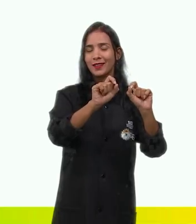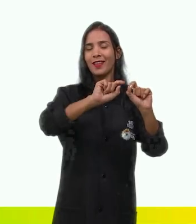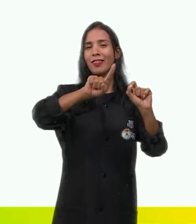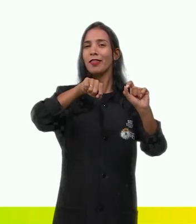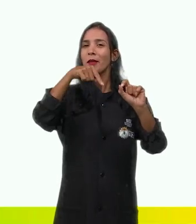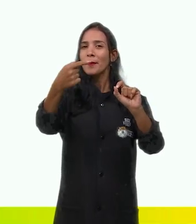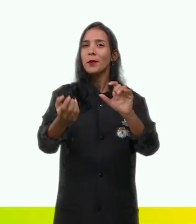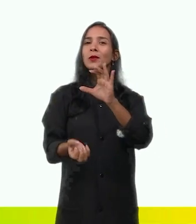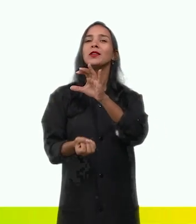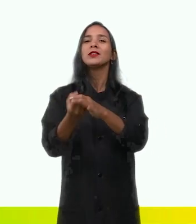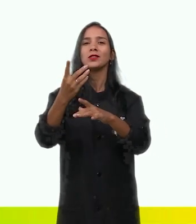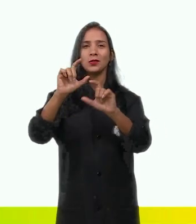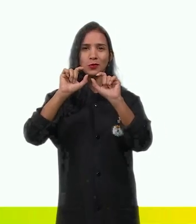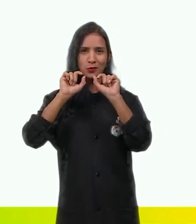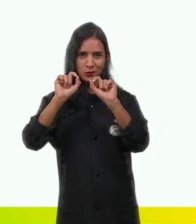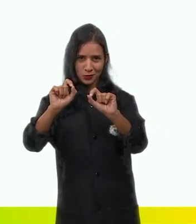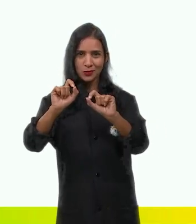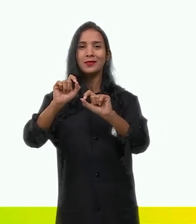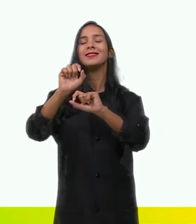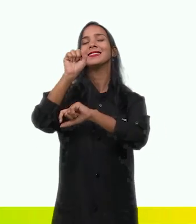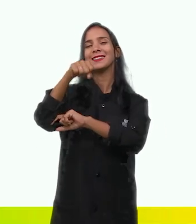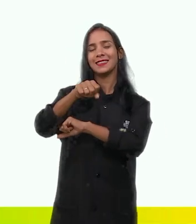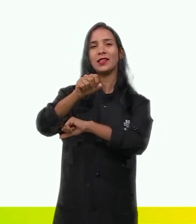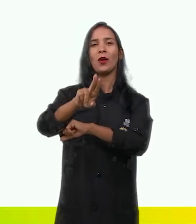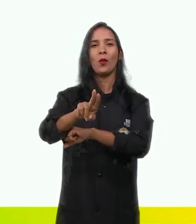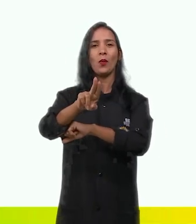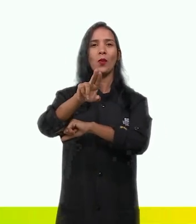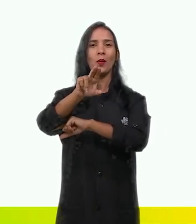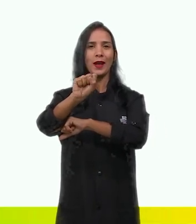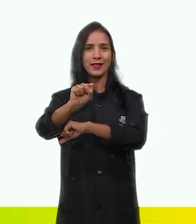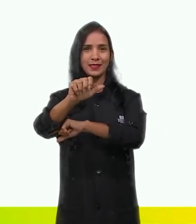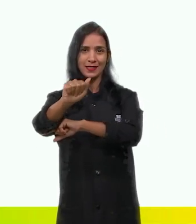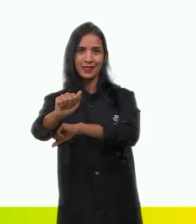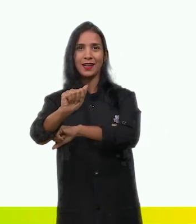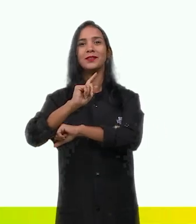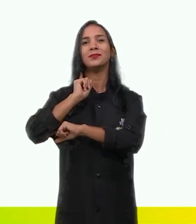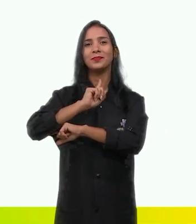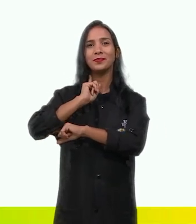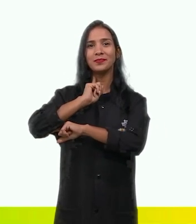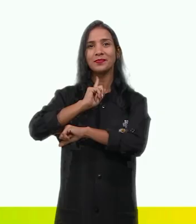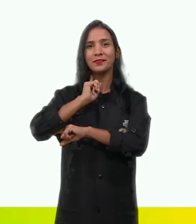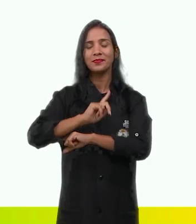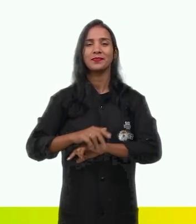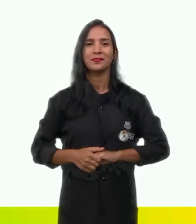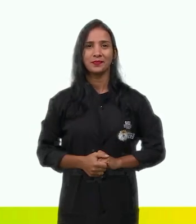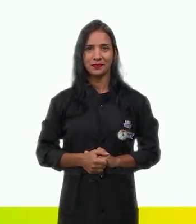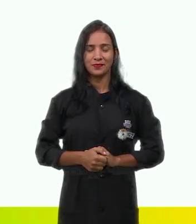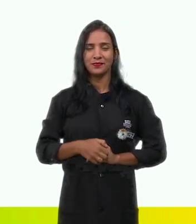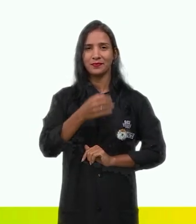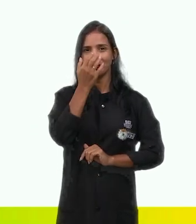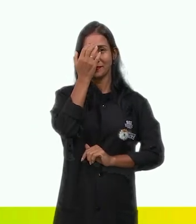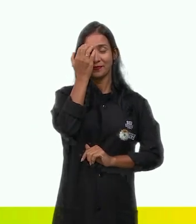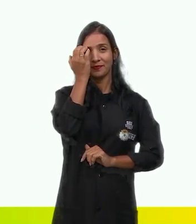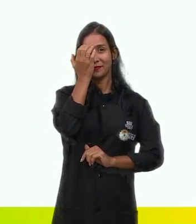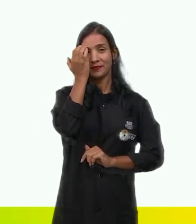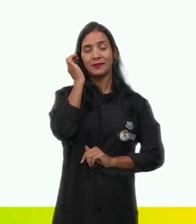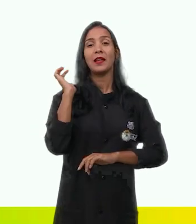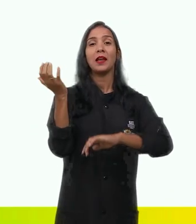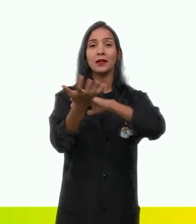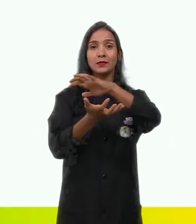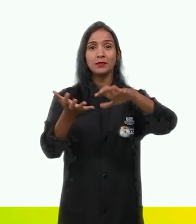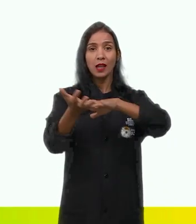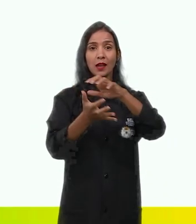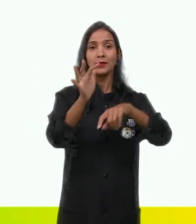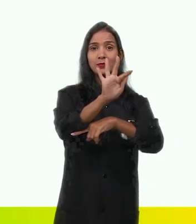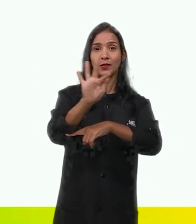aos Estados Unidos da América. Maravilha? Agora sobre a Revolução Francesa, também